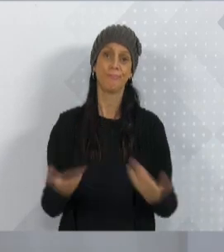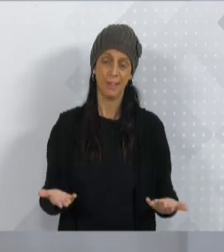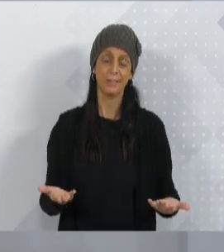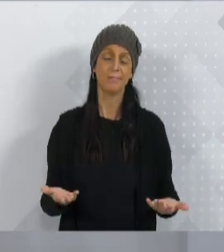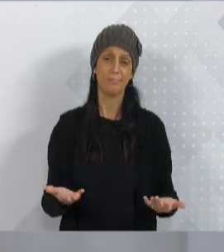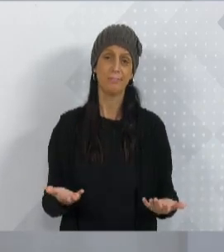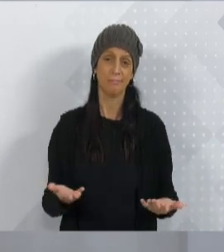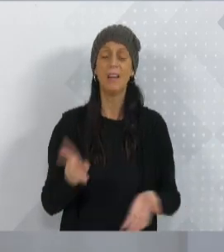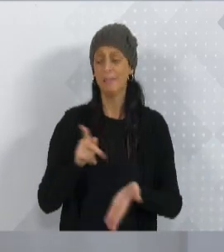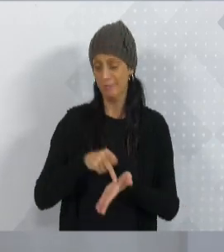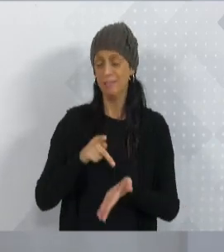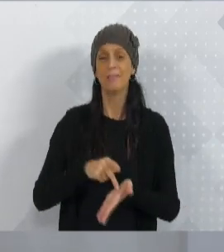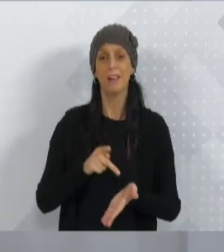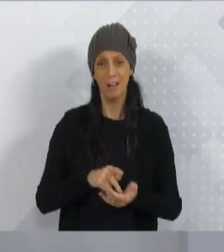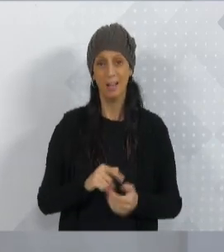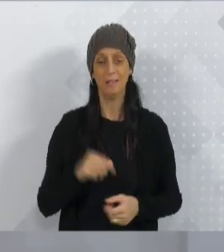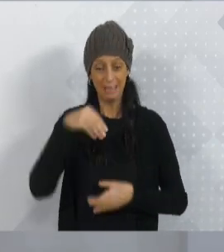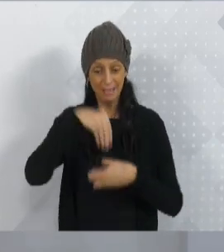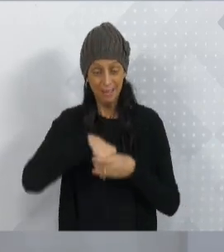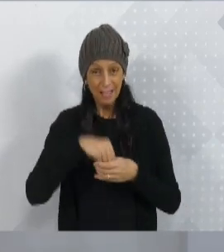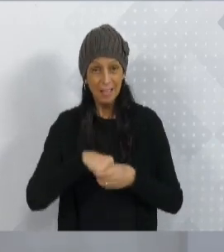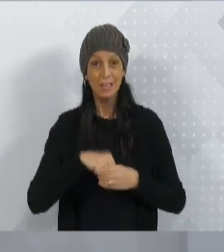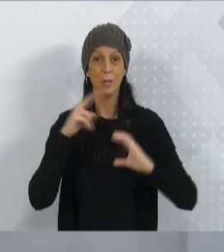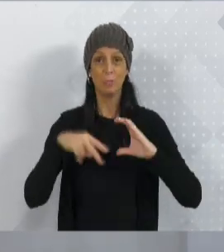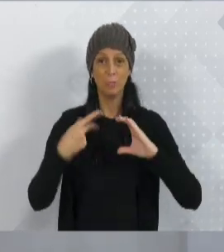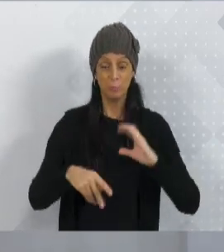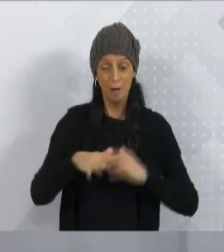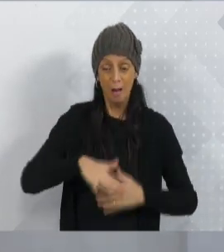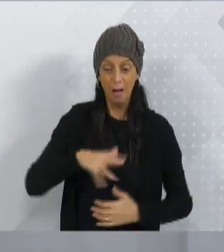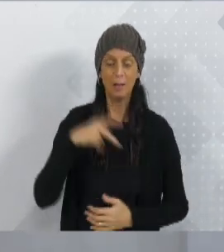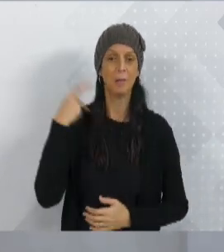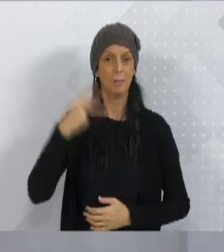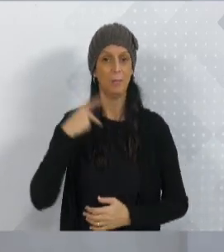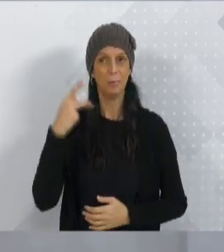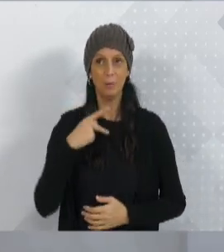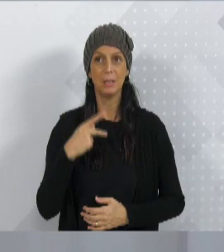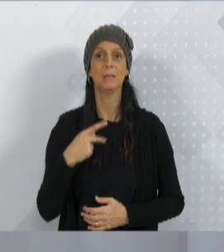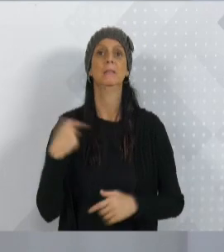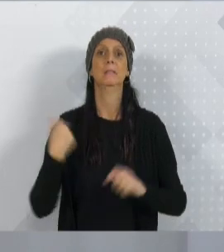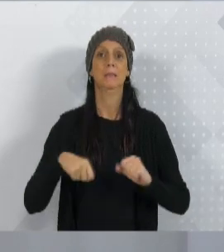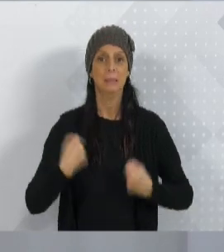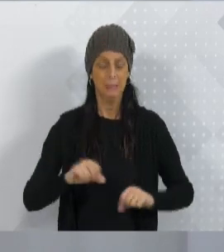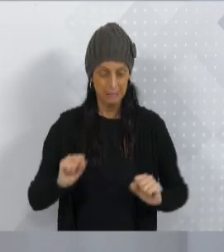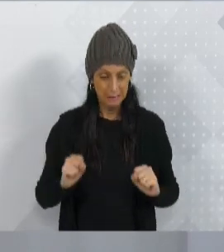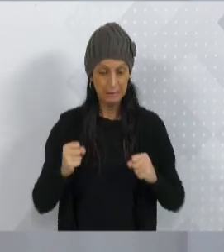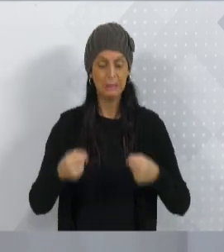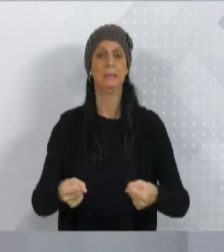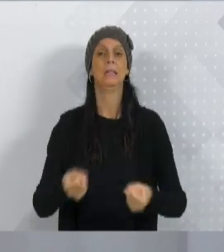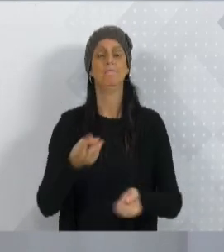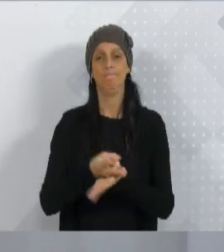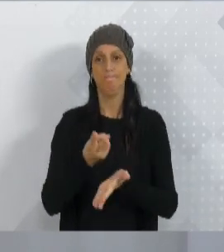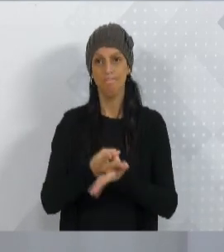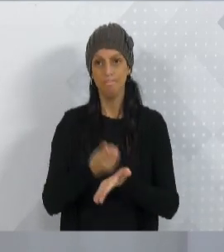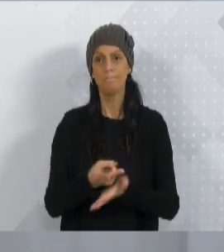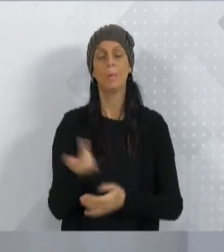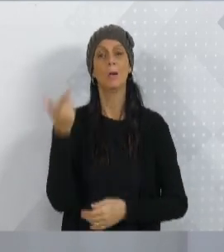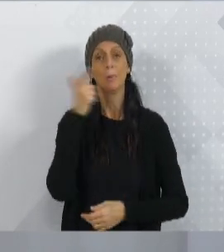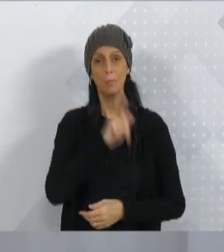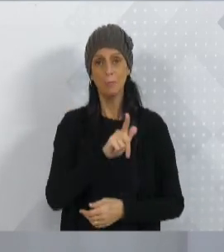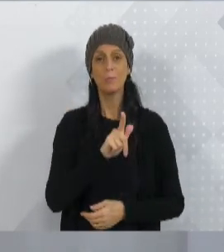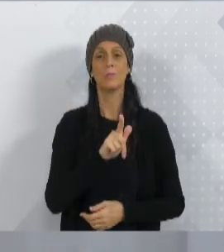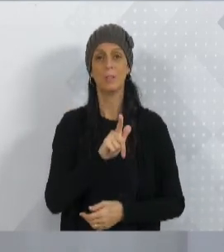é verdade também que a dinâmica da atividade política exige esforço e dedicação permanente para que de fato